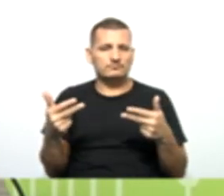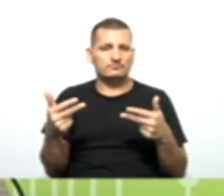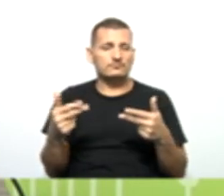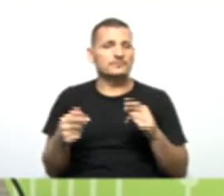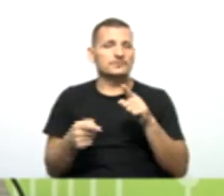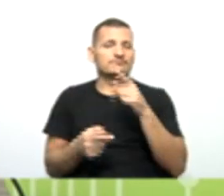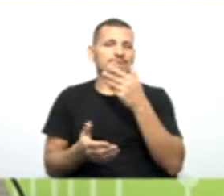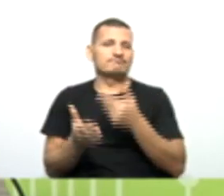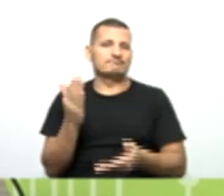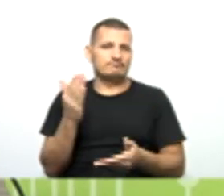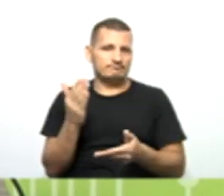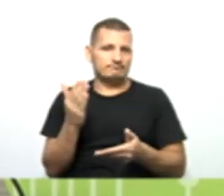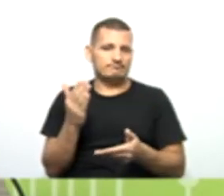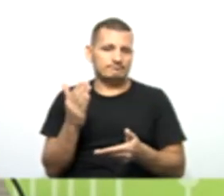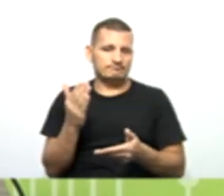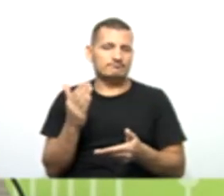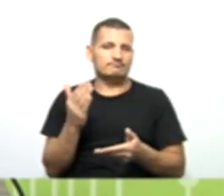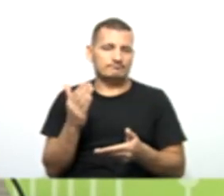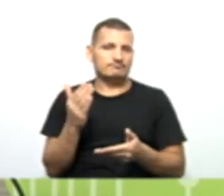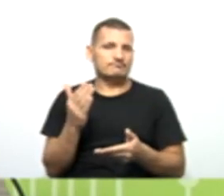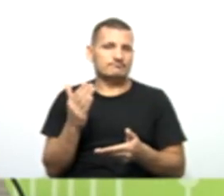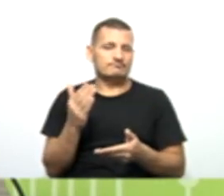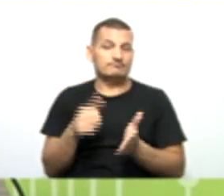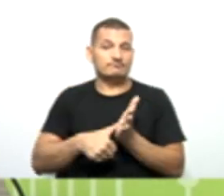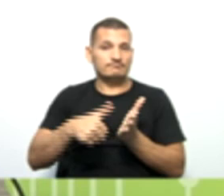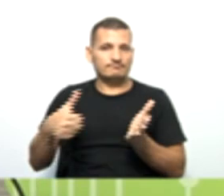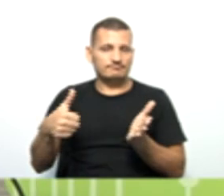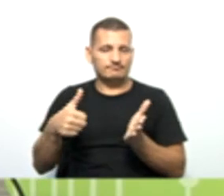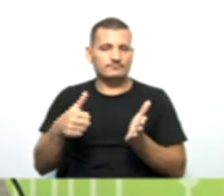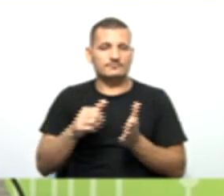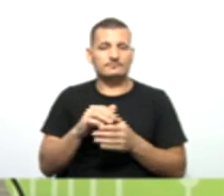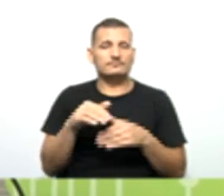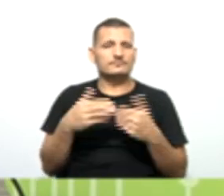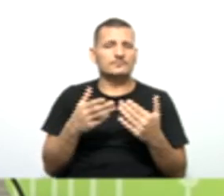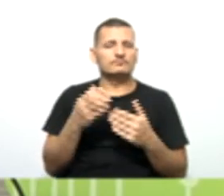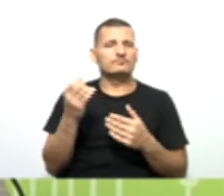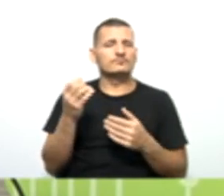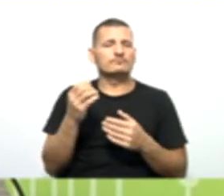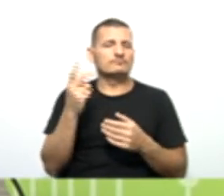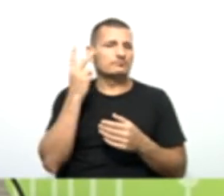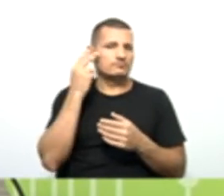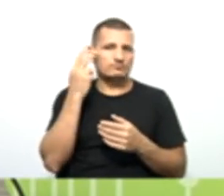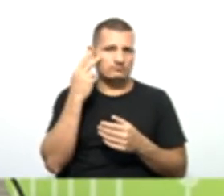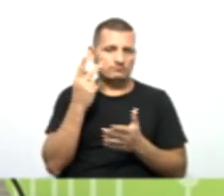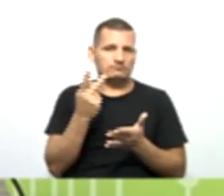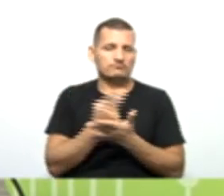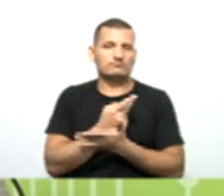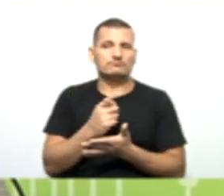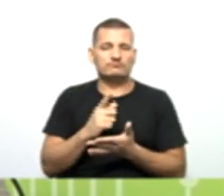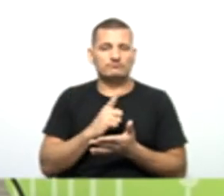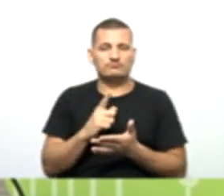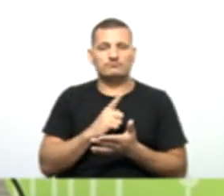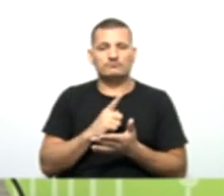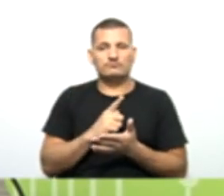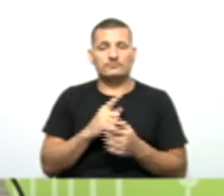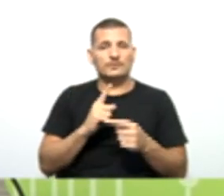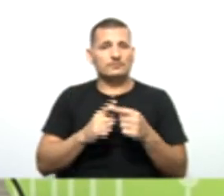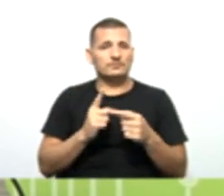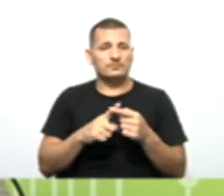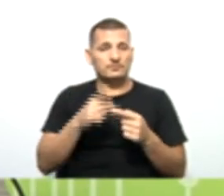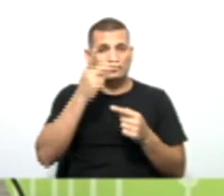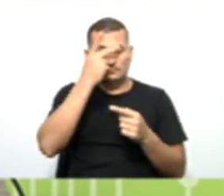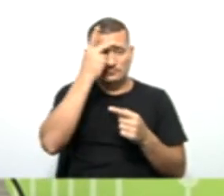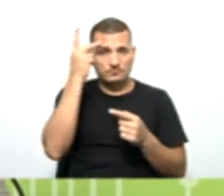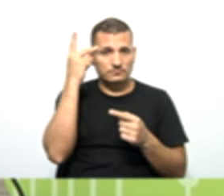você vai perder quando aquele cooperado se desligar. Então, gente, é muito comum que isso aconteça, por incrível que pareça, porque as pessoas não